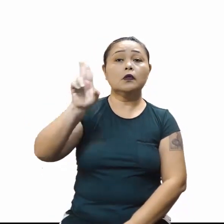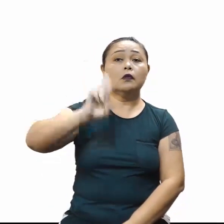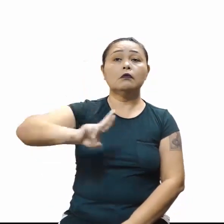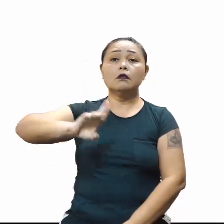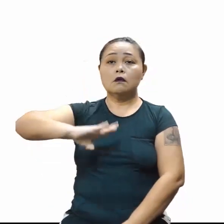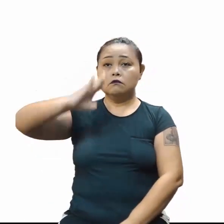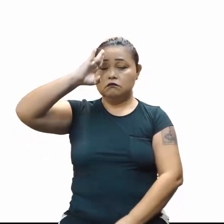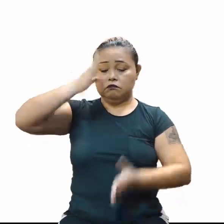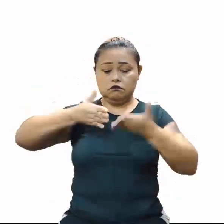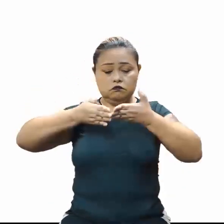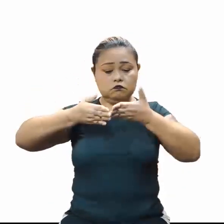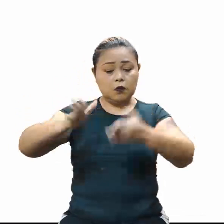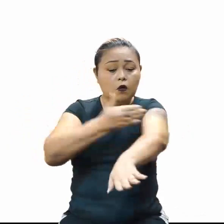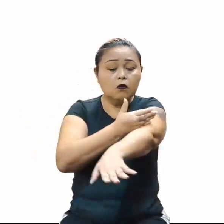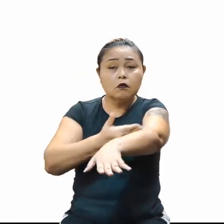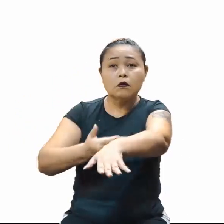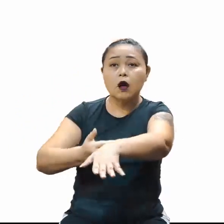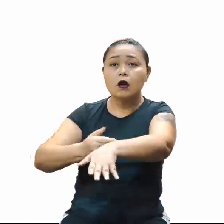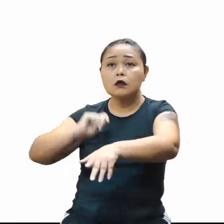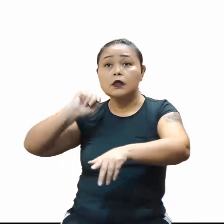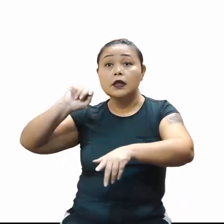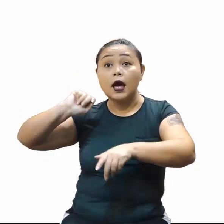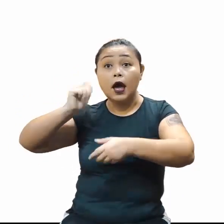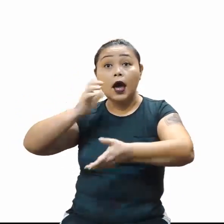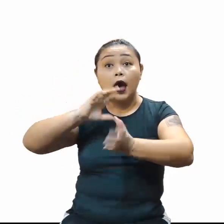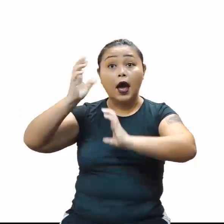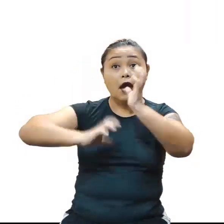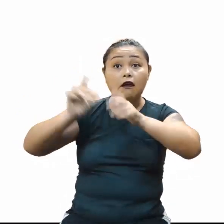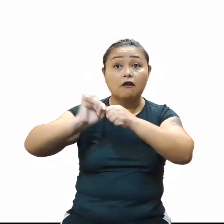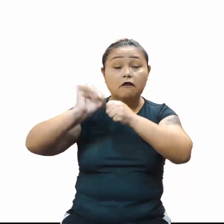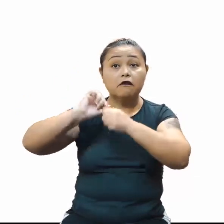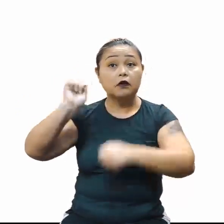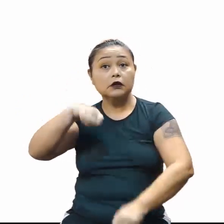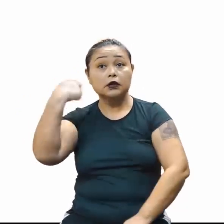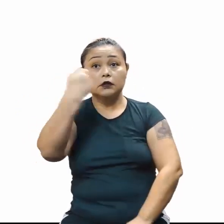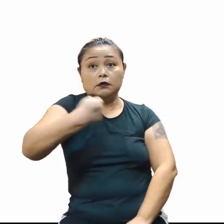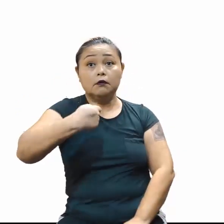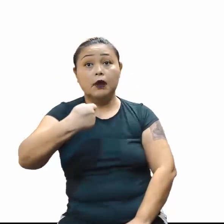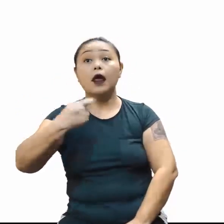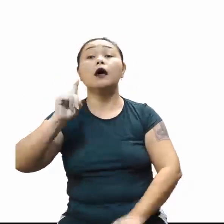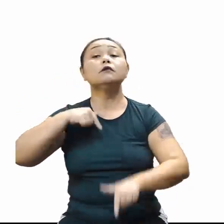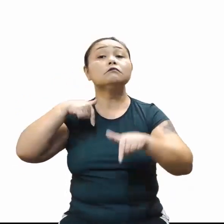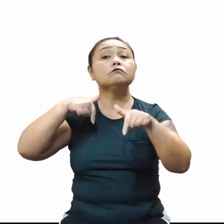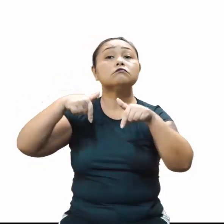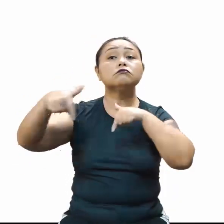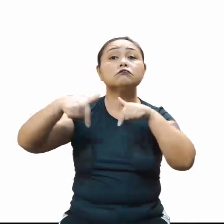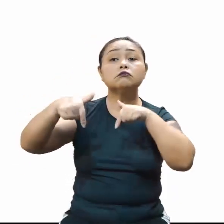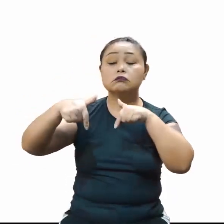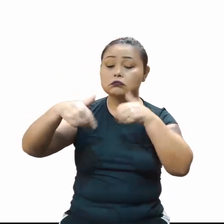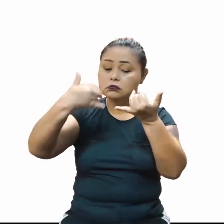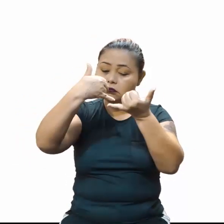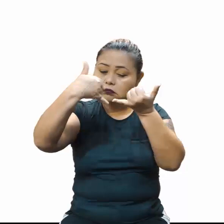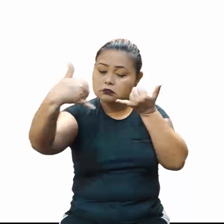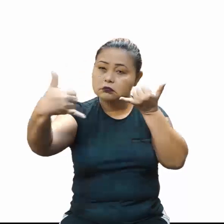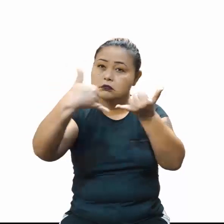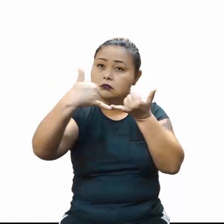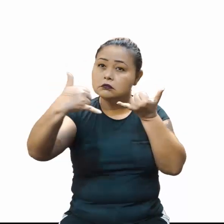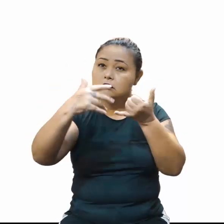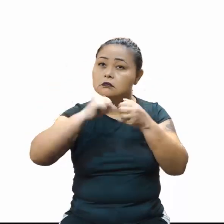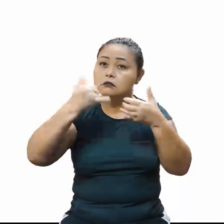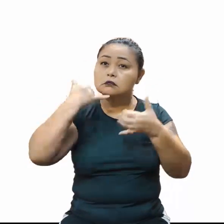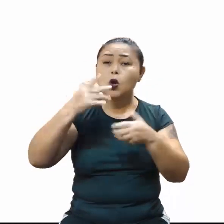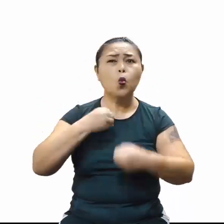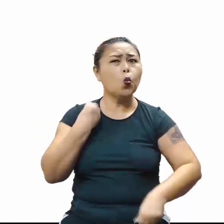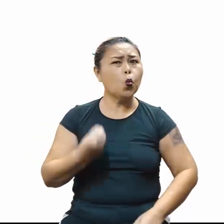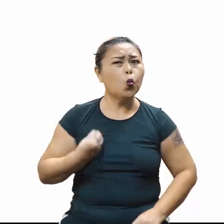usou os marinheiros da Revolta da Chibata para trabalharem na linha telegráfica. Professor, como é